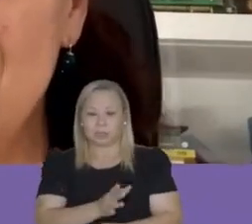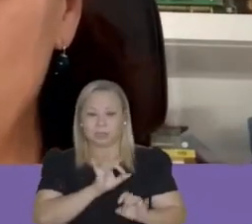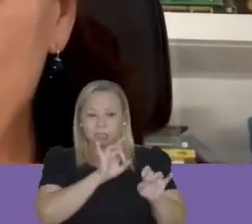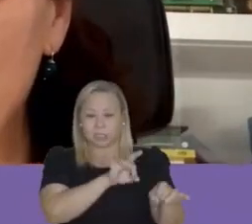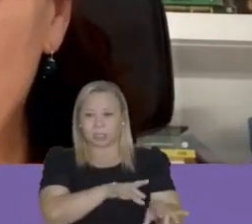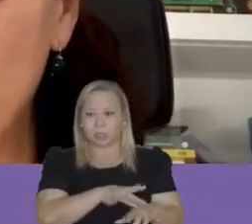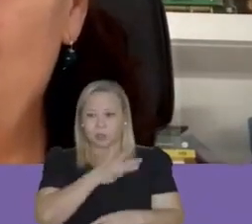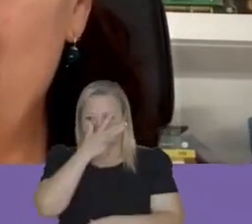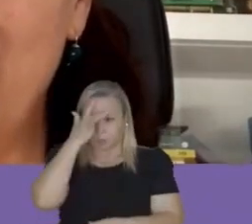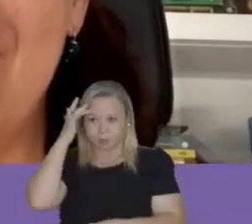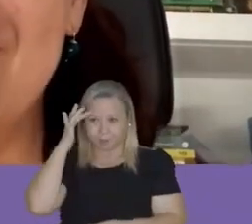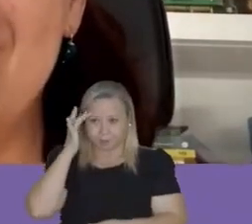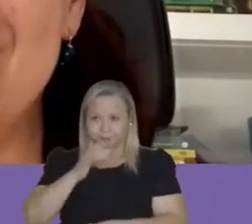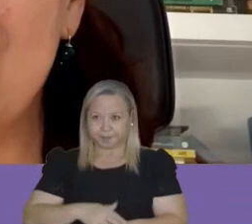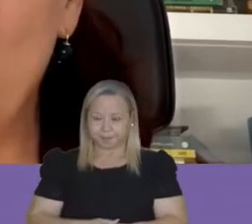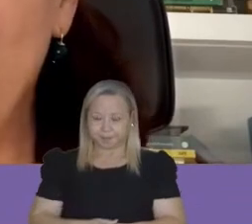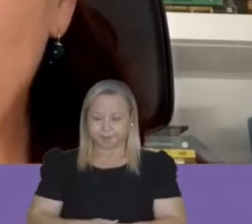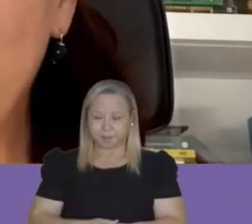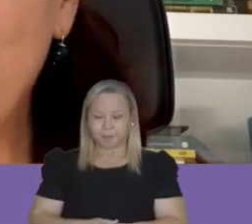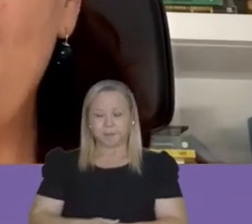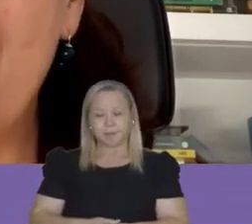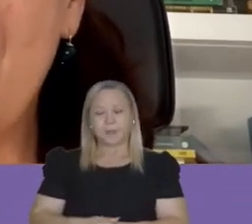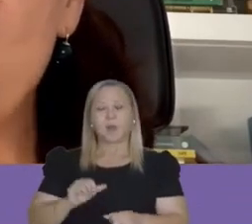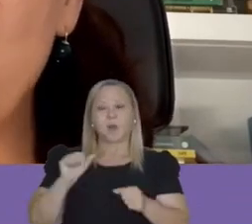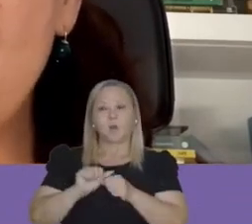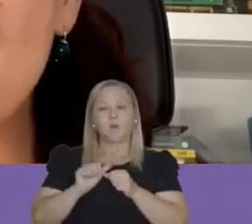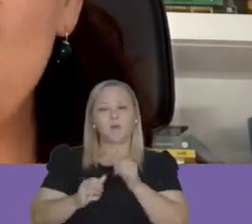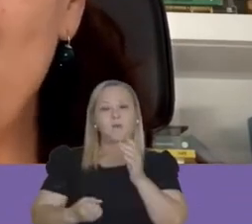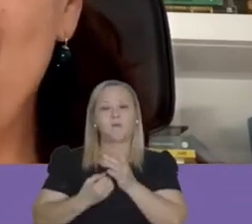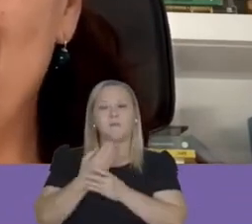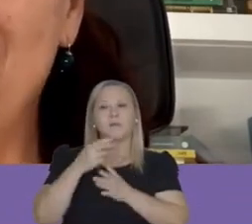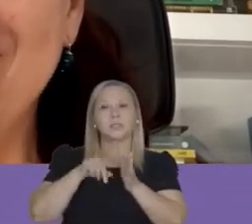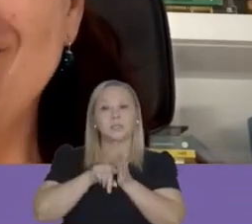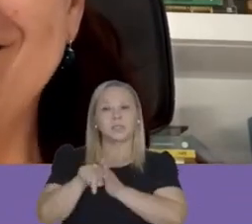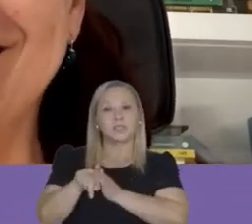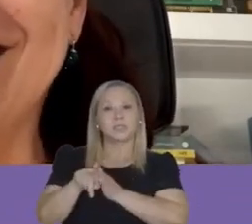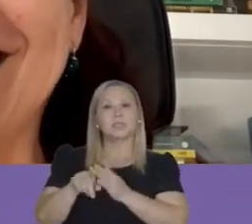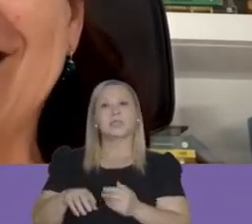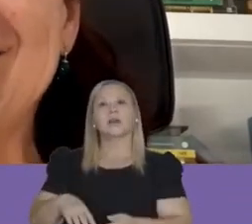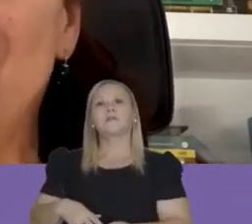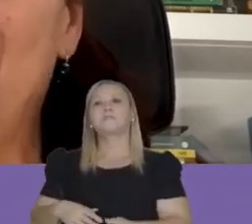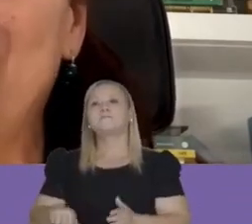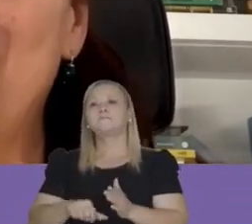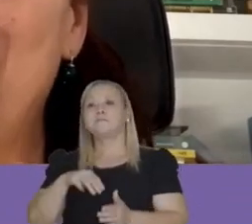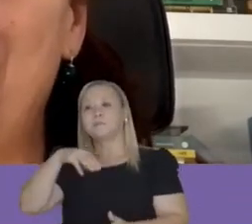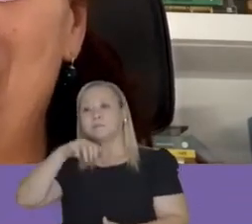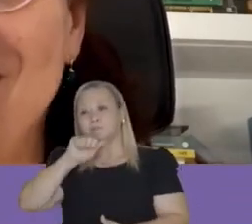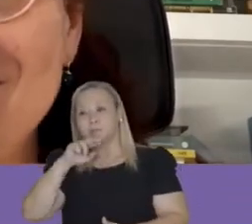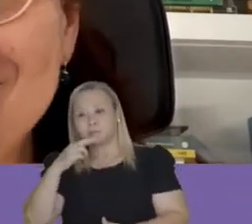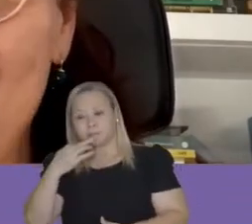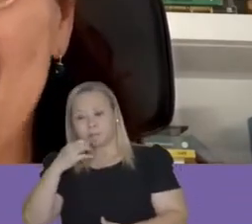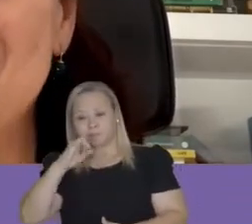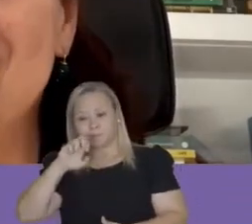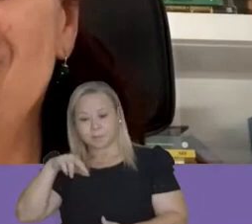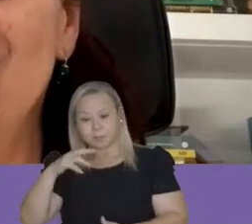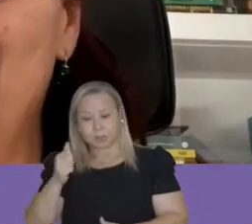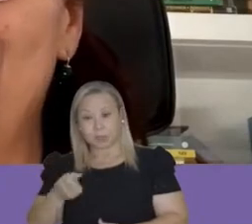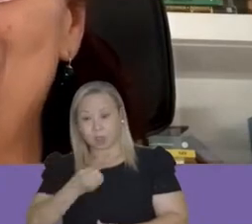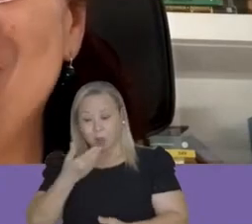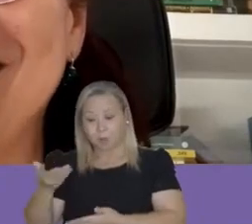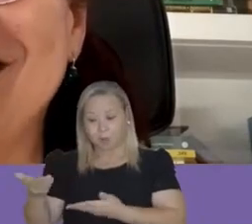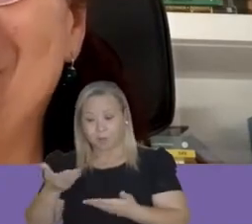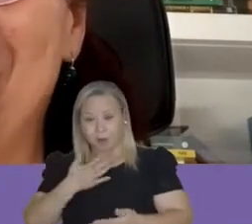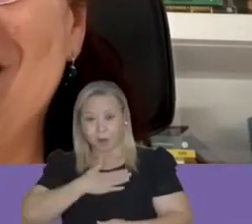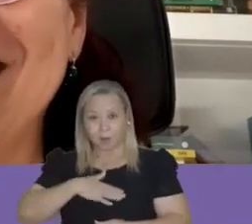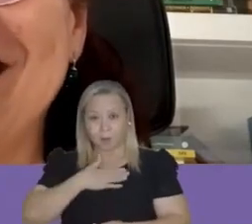Obrigada, Naira. Eu vou reformular aqui a questão. Primeiro, Martinha, seja bem-vinda nessa roda de conversa. Um prazer estar